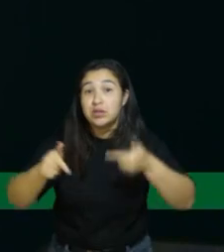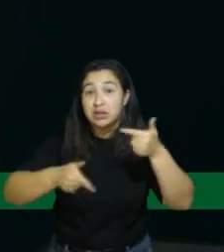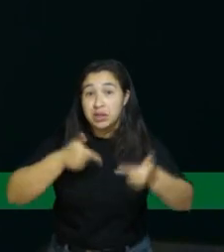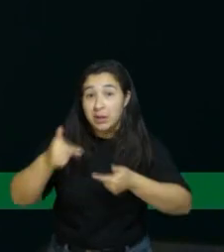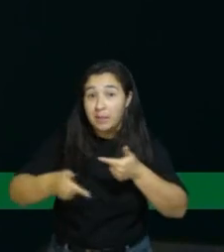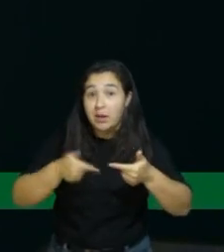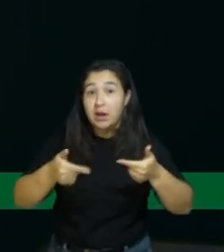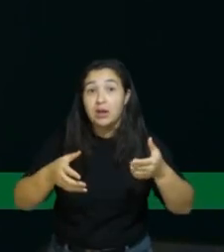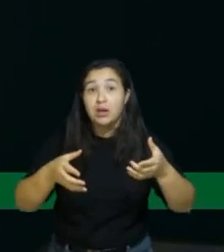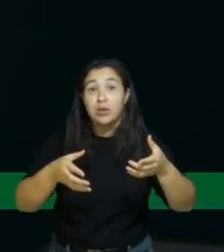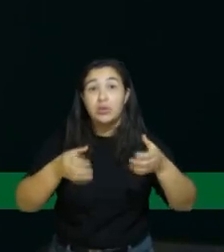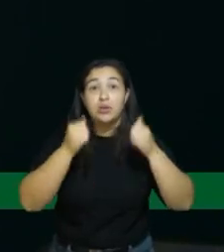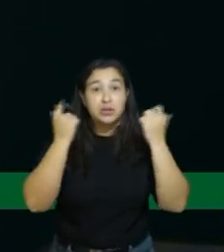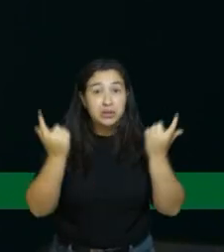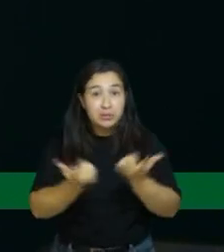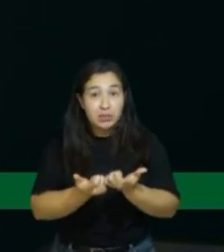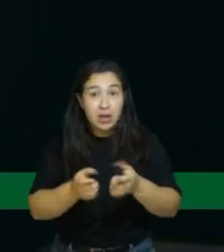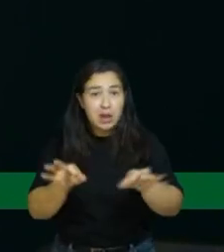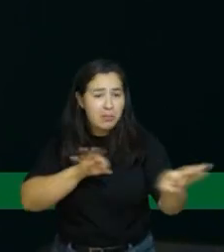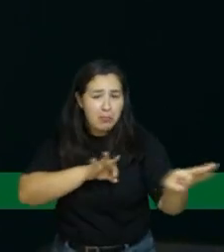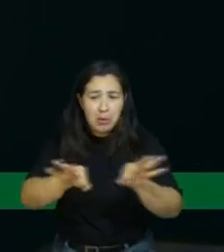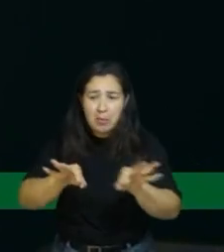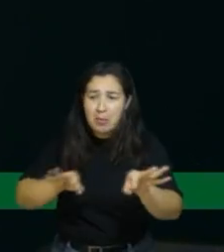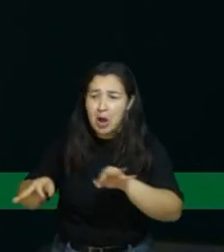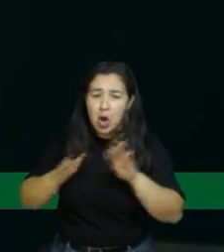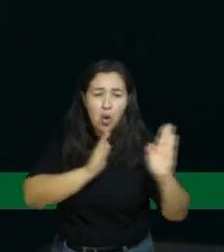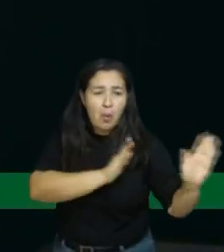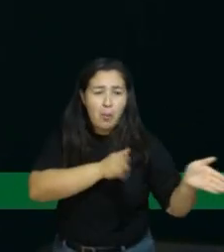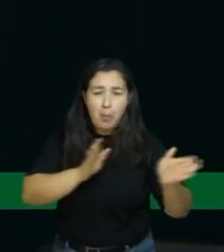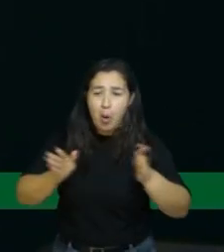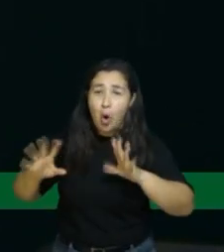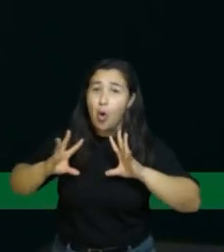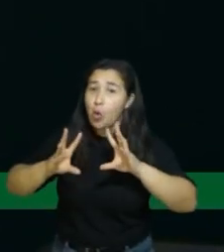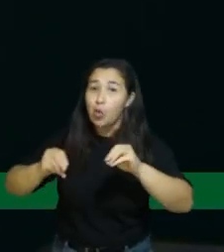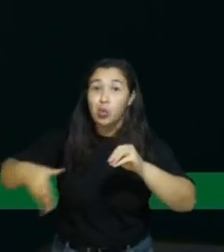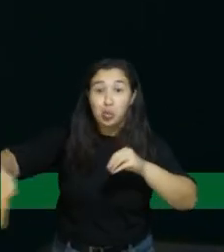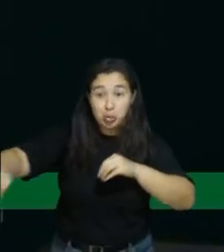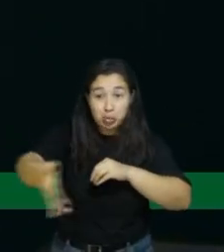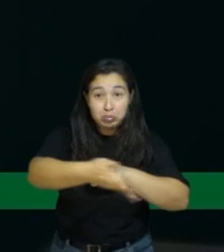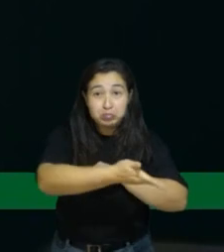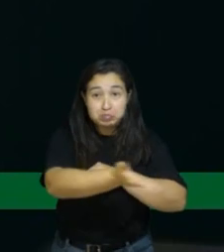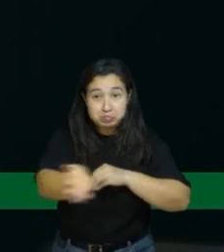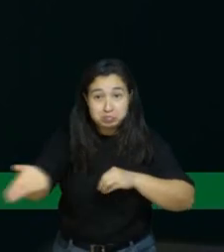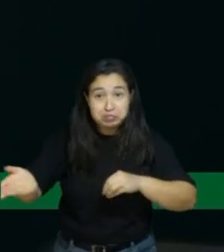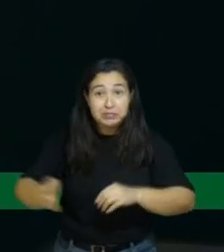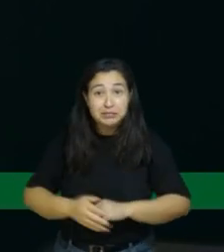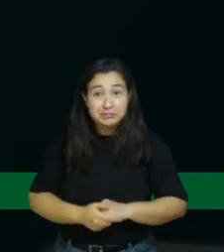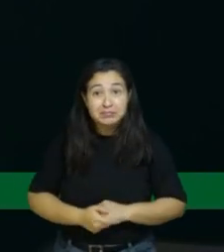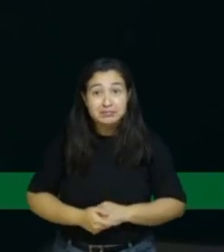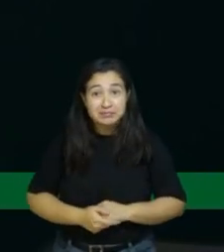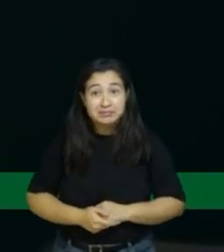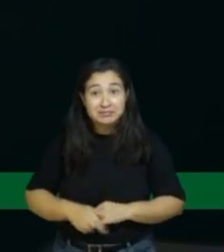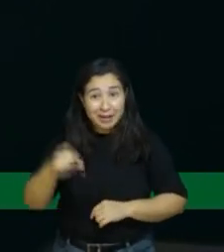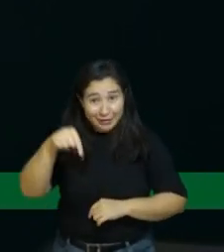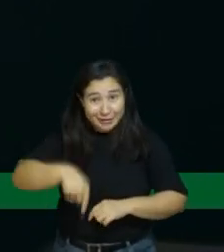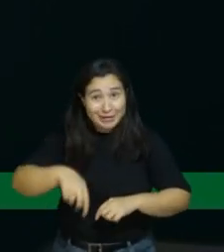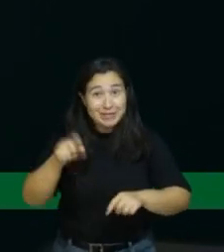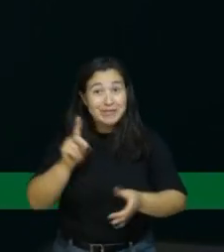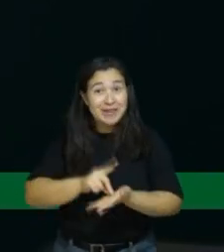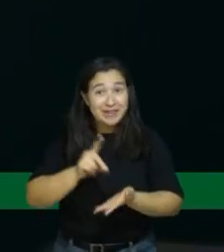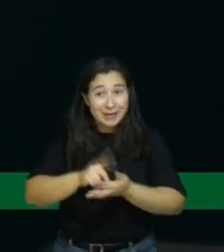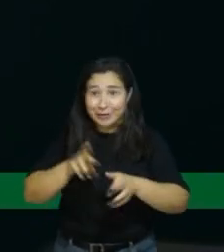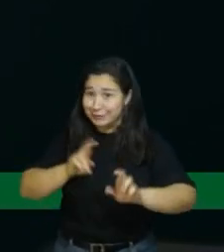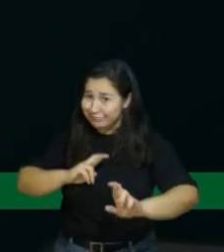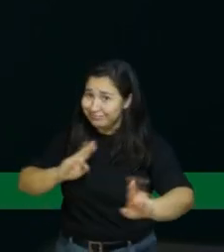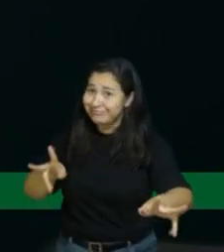equipe pela montagem pela organização eh deste local que ficou realmente diferenciado